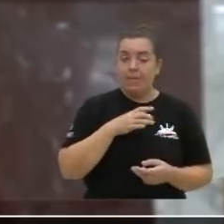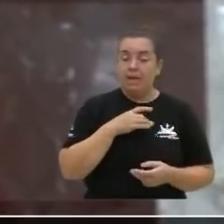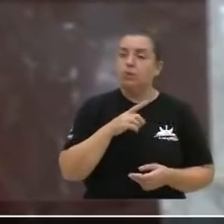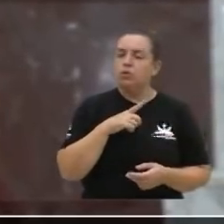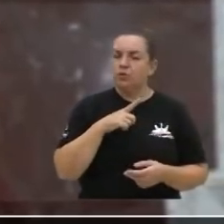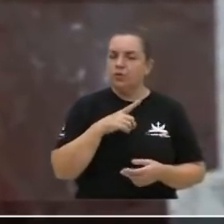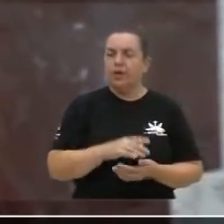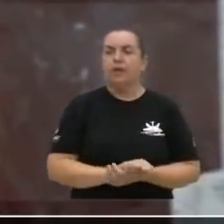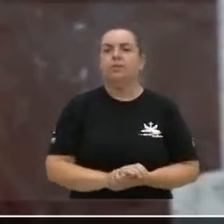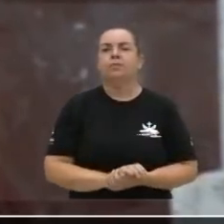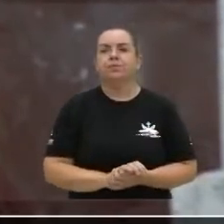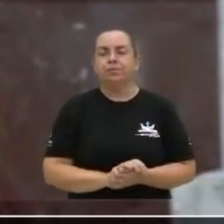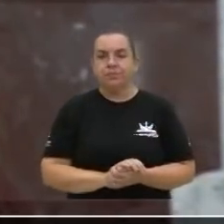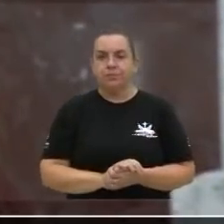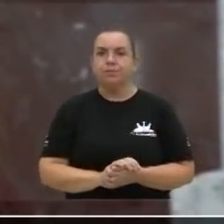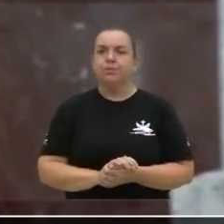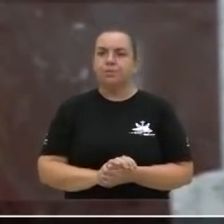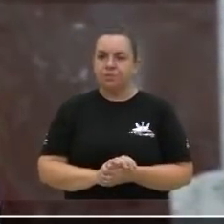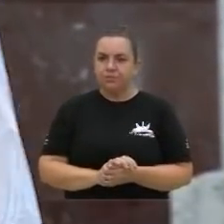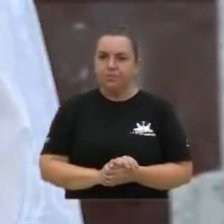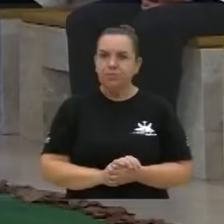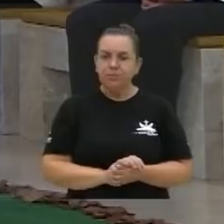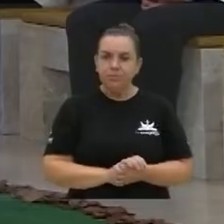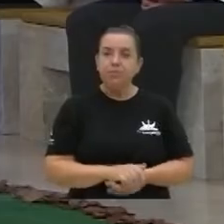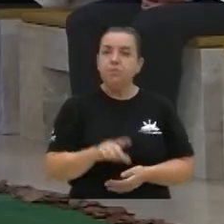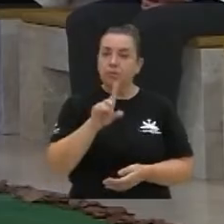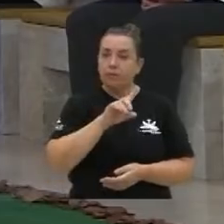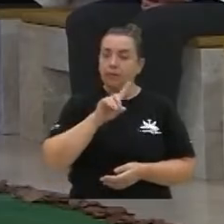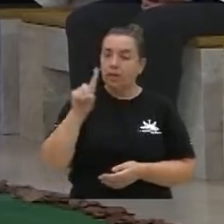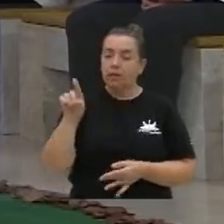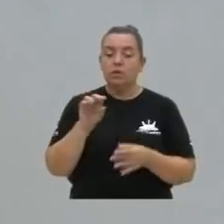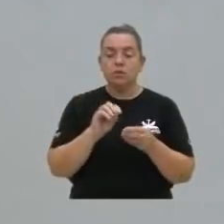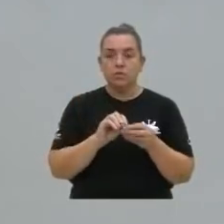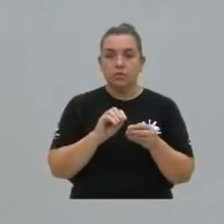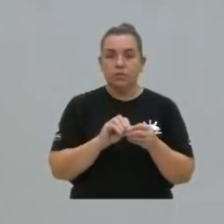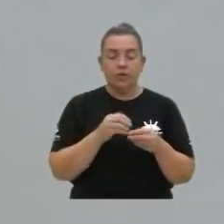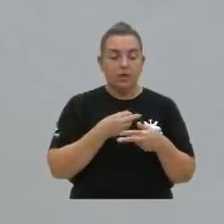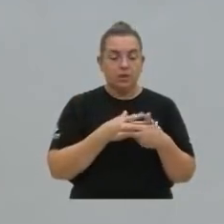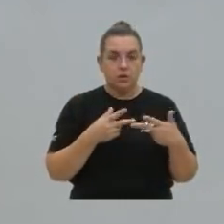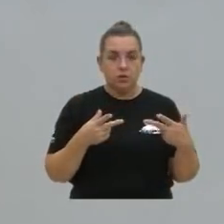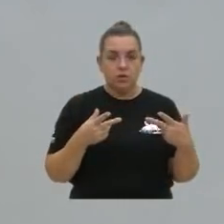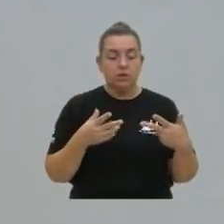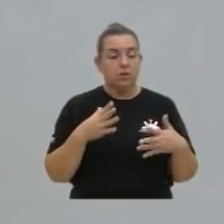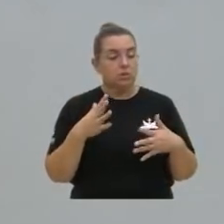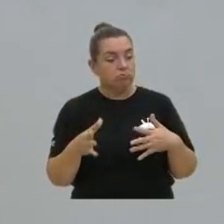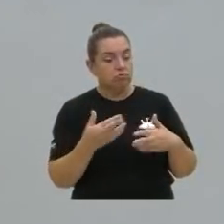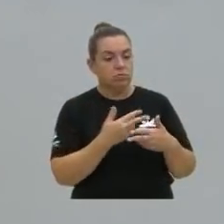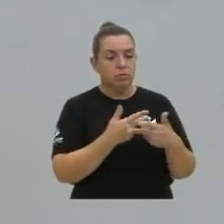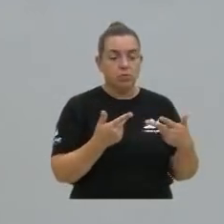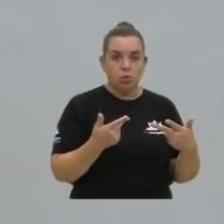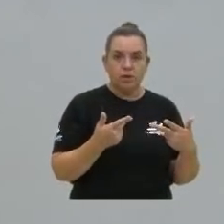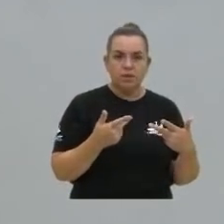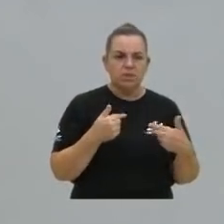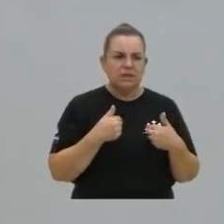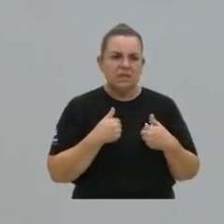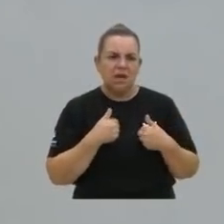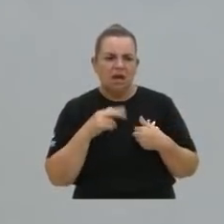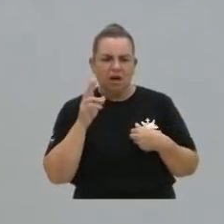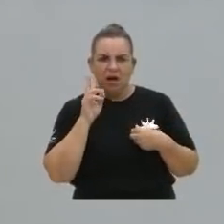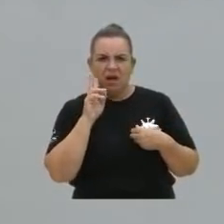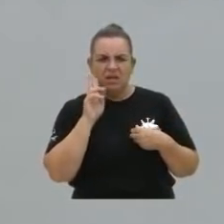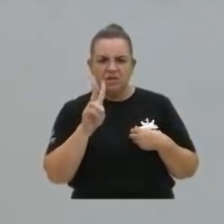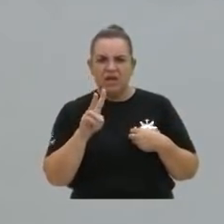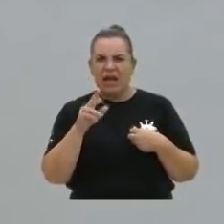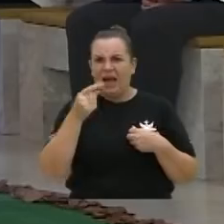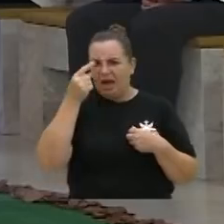E olha que terrível, eu falei que Deus age em certos acontecimentos que aparentemente é um